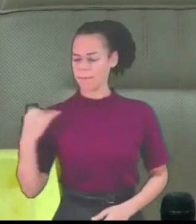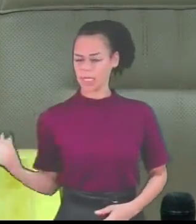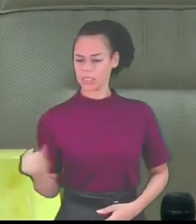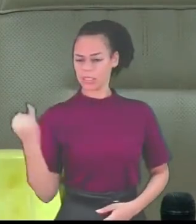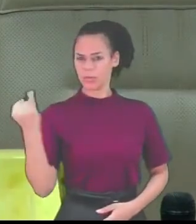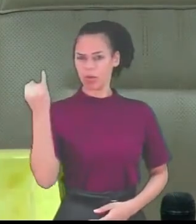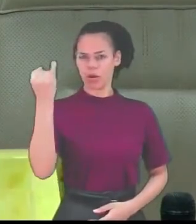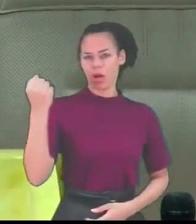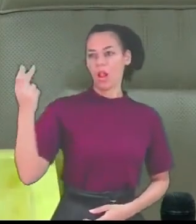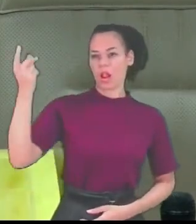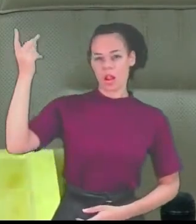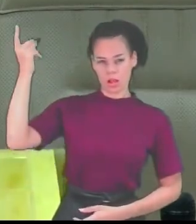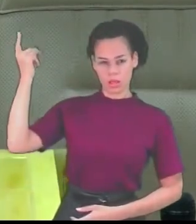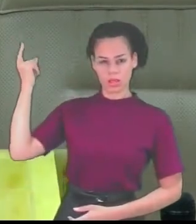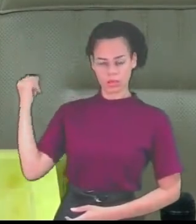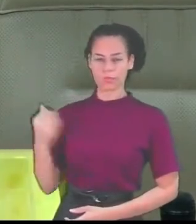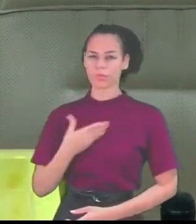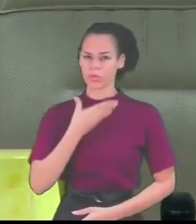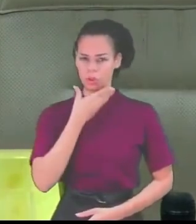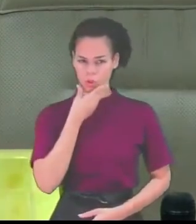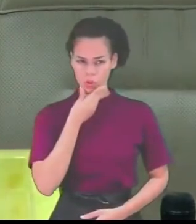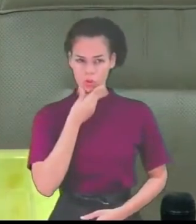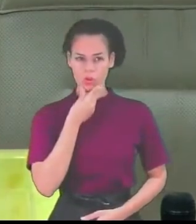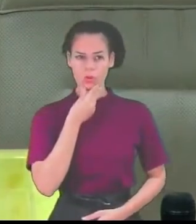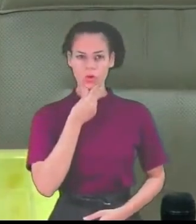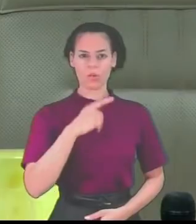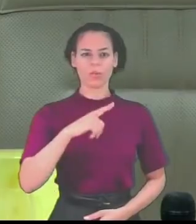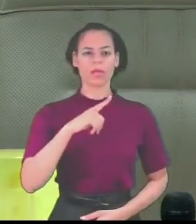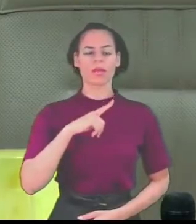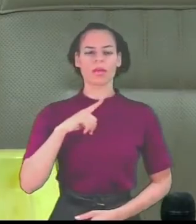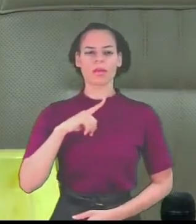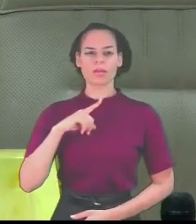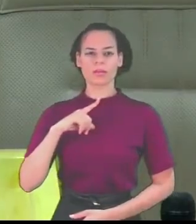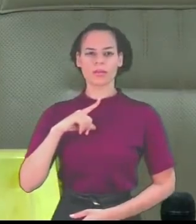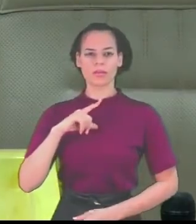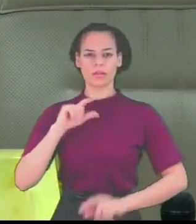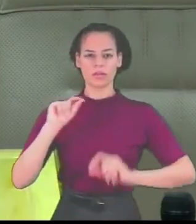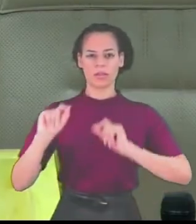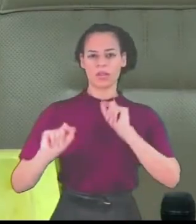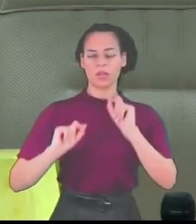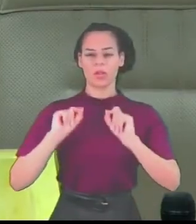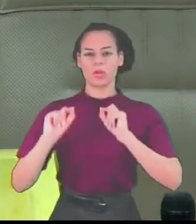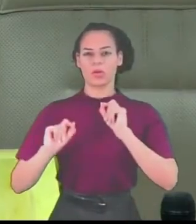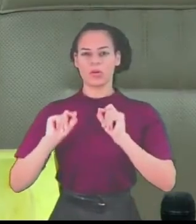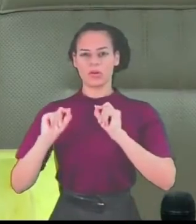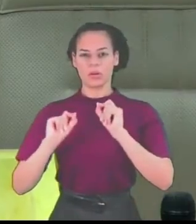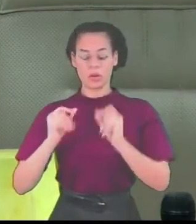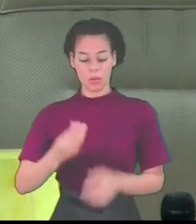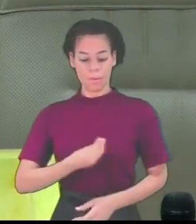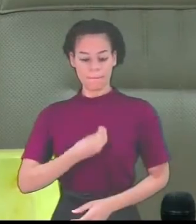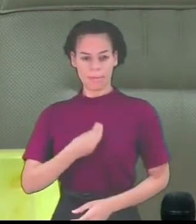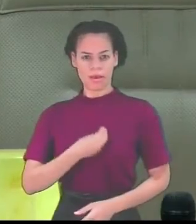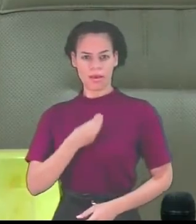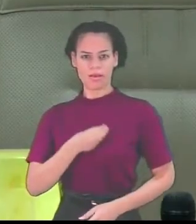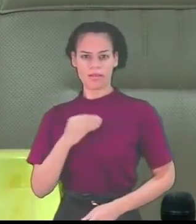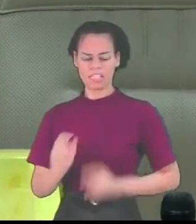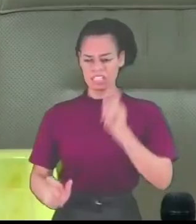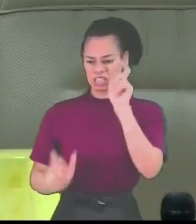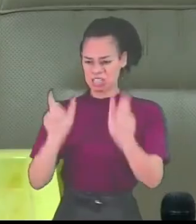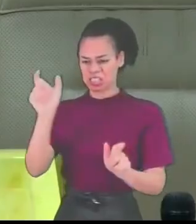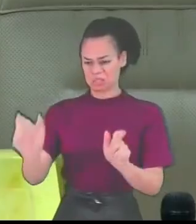homem que tem uma streep que dava inveja muitas pessoas o que